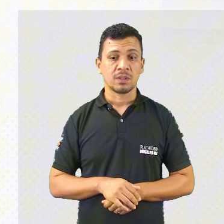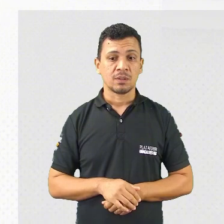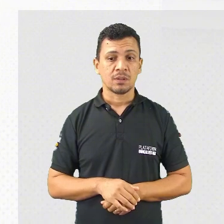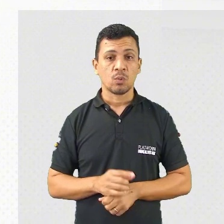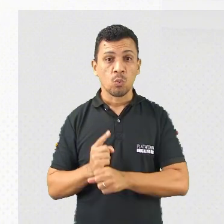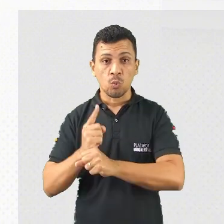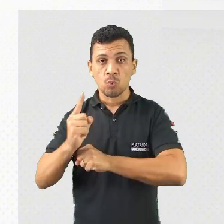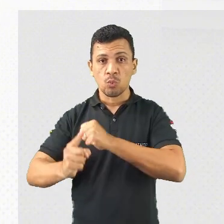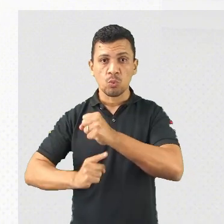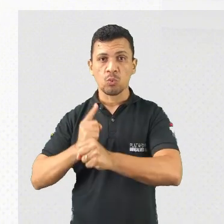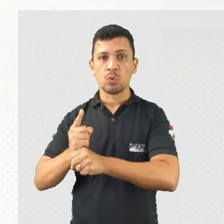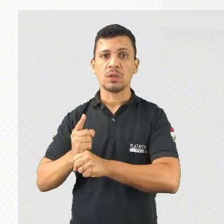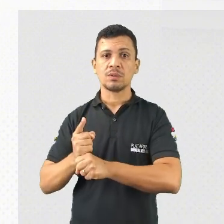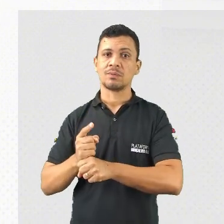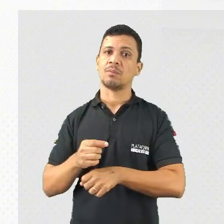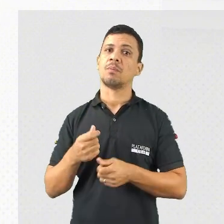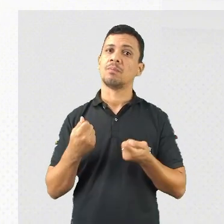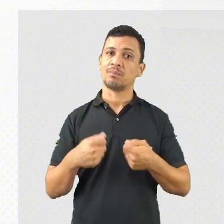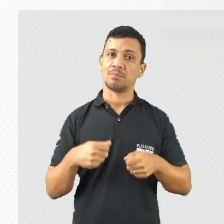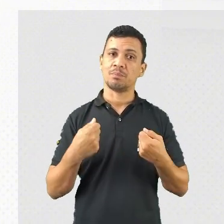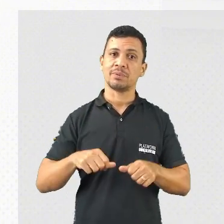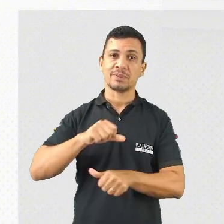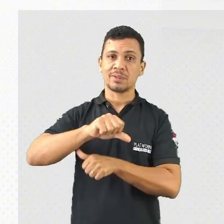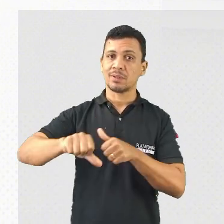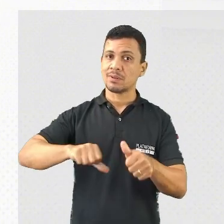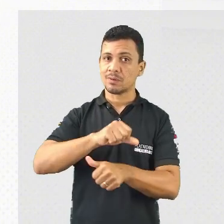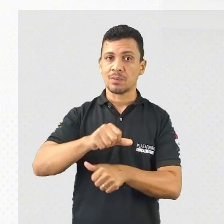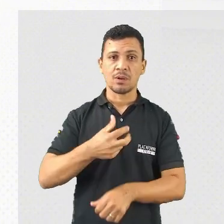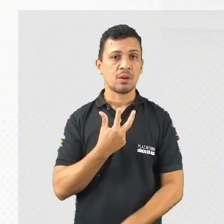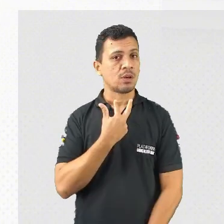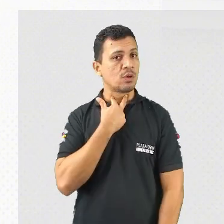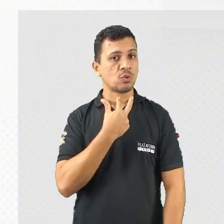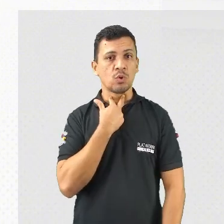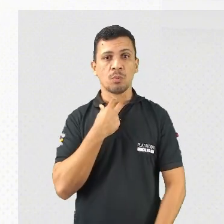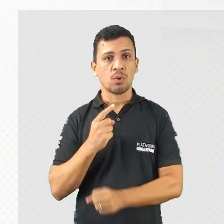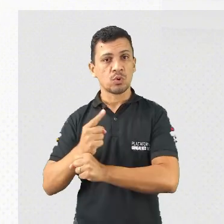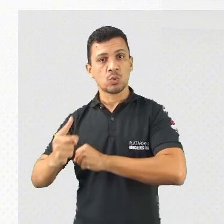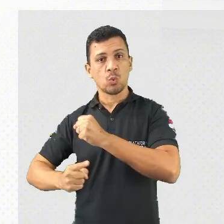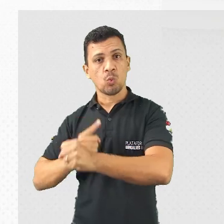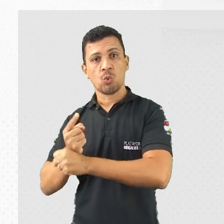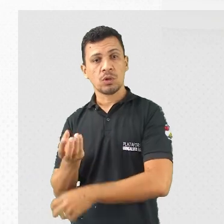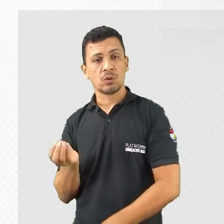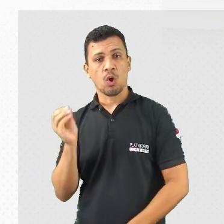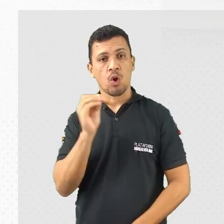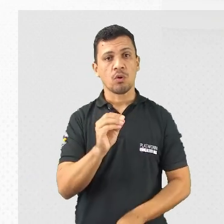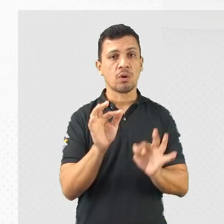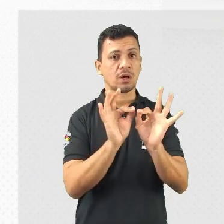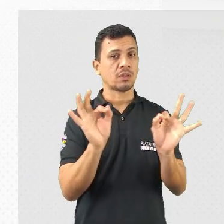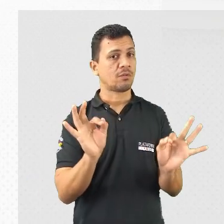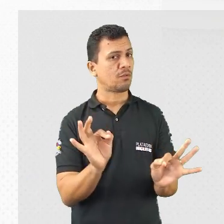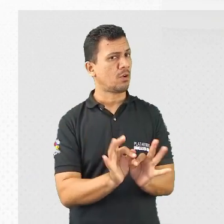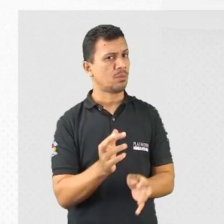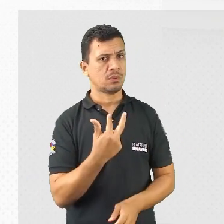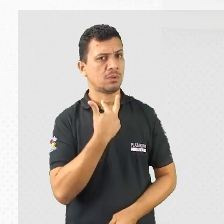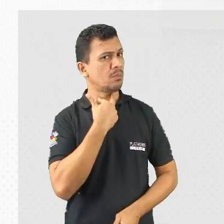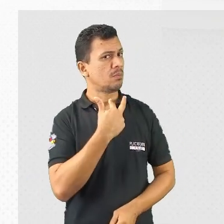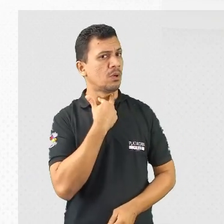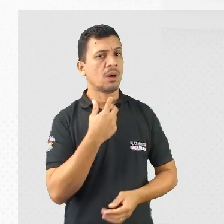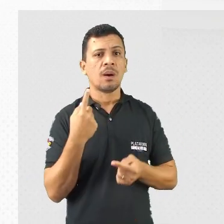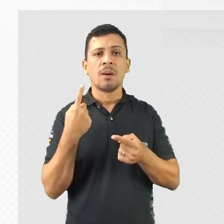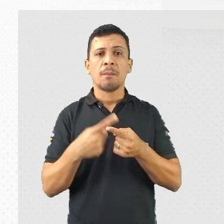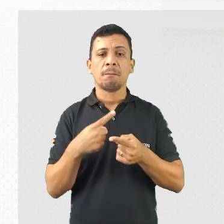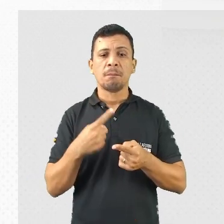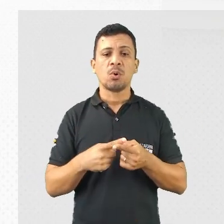Esse 1 ano, tá? Eu não posso colocar 1 ano na fórmula. Por quê? Porque a